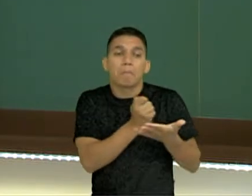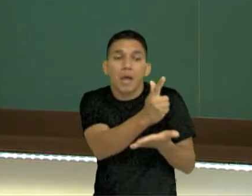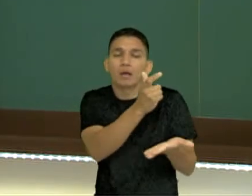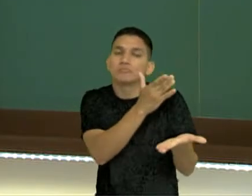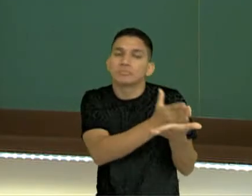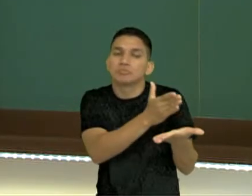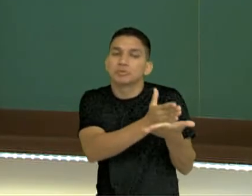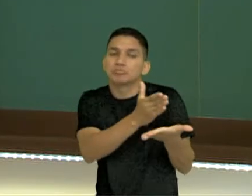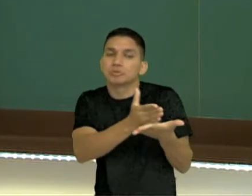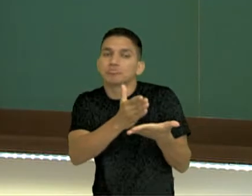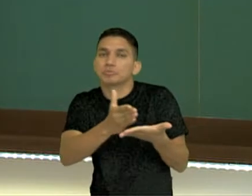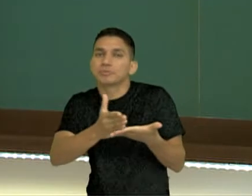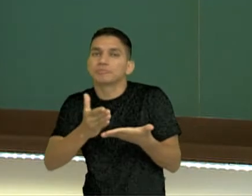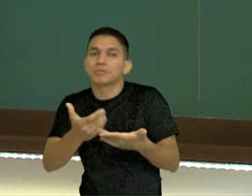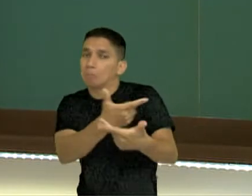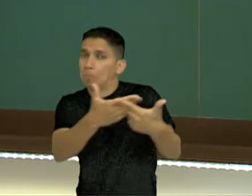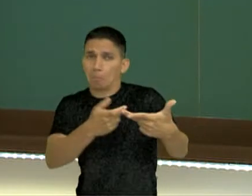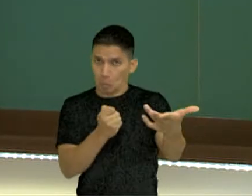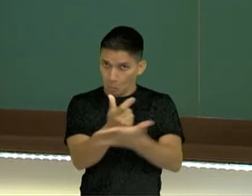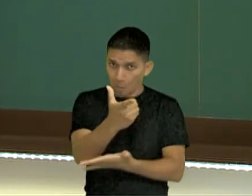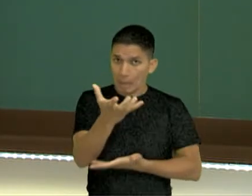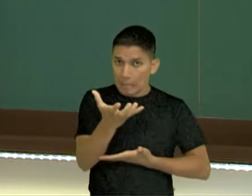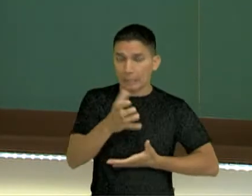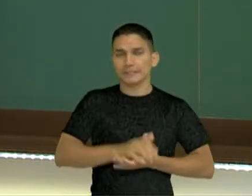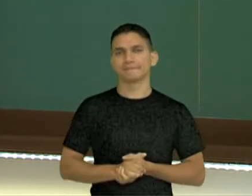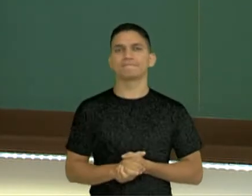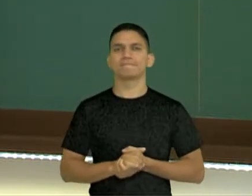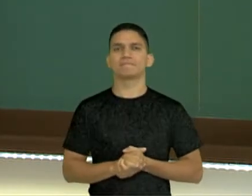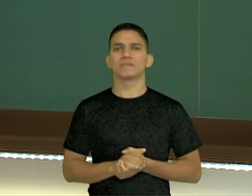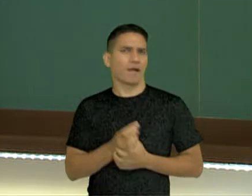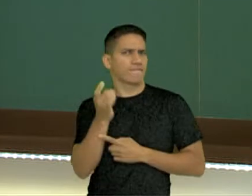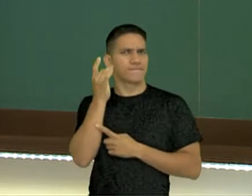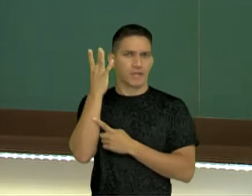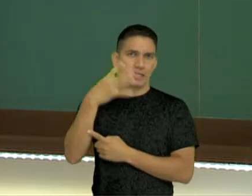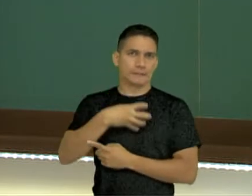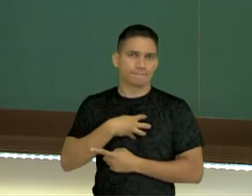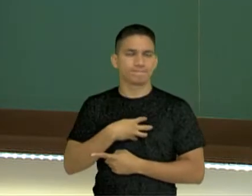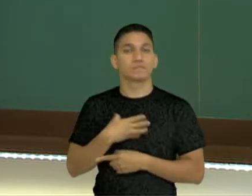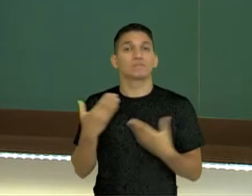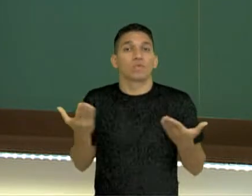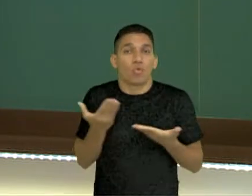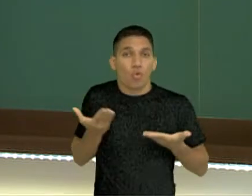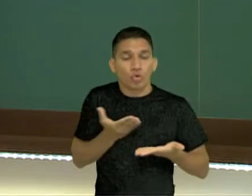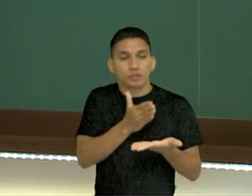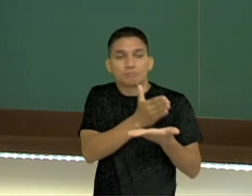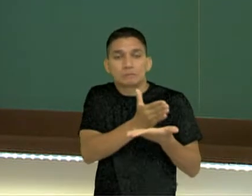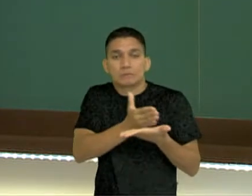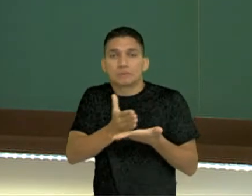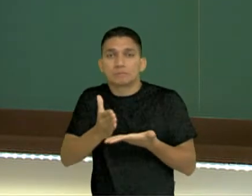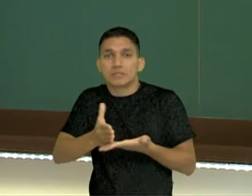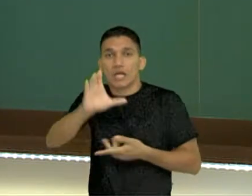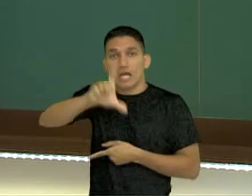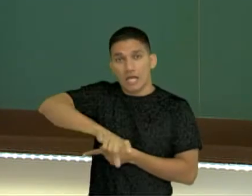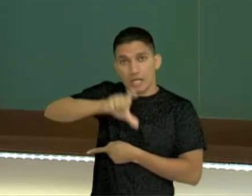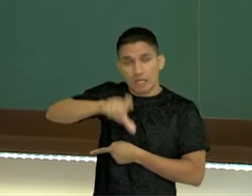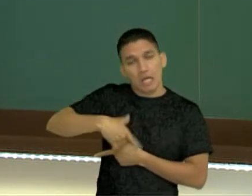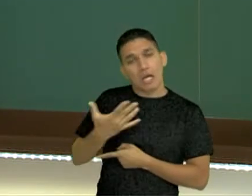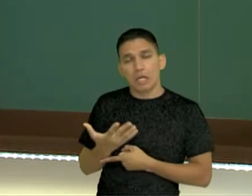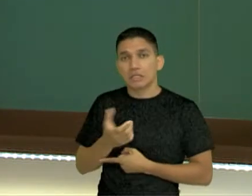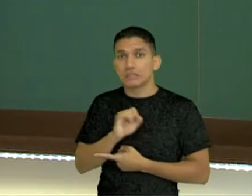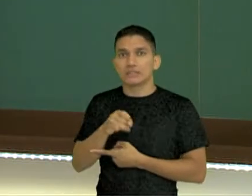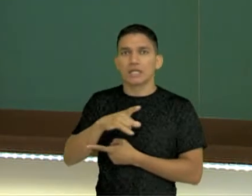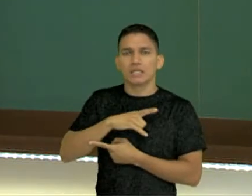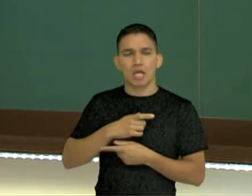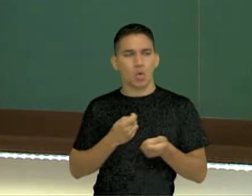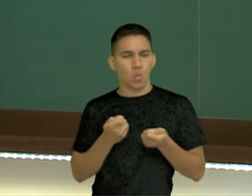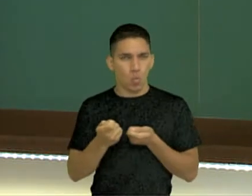determinado bem, né? De uma maneira bem fácil. Hoje em dia crédito, se você tem um controle financeiro, um nome